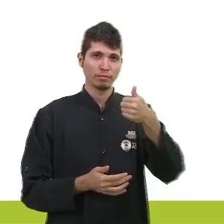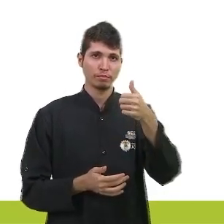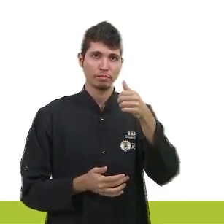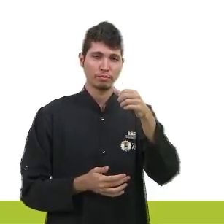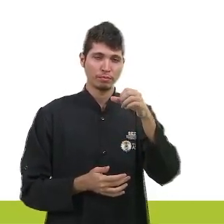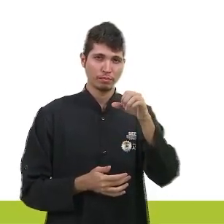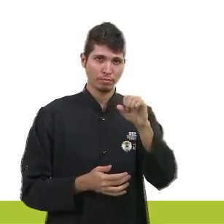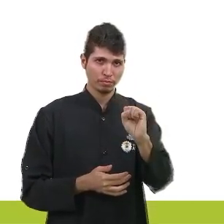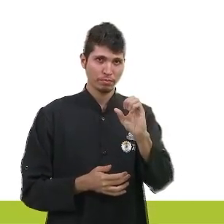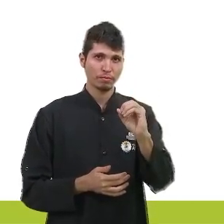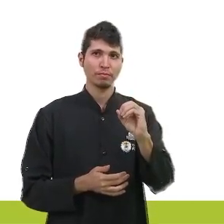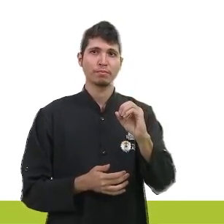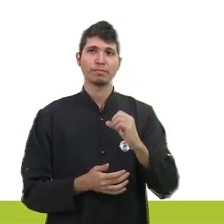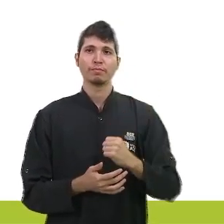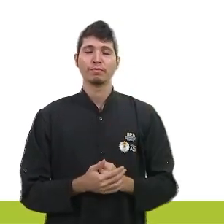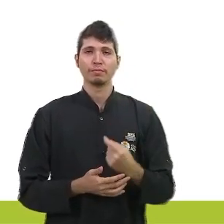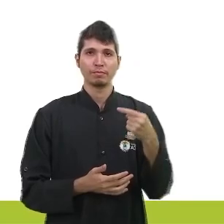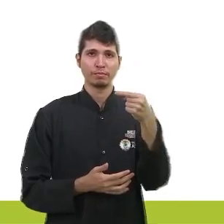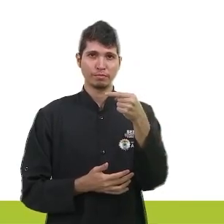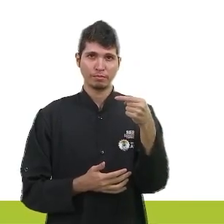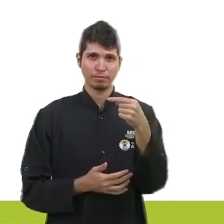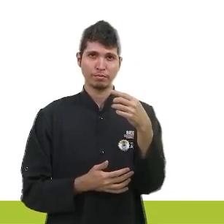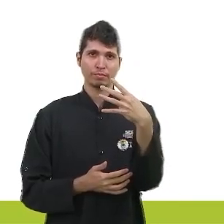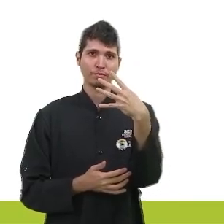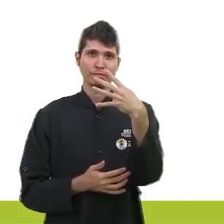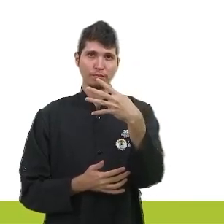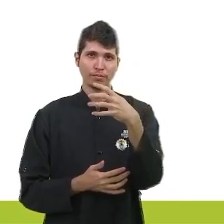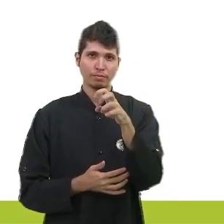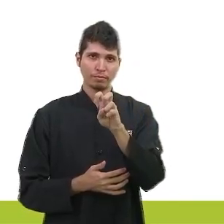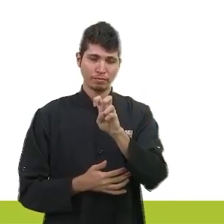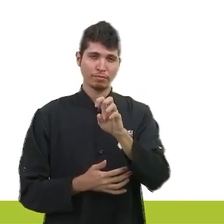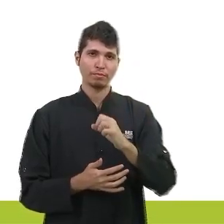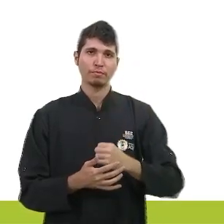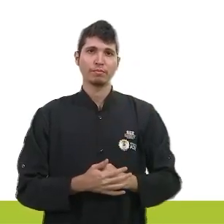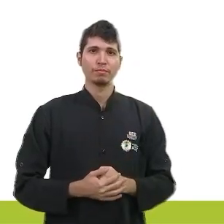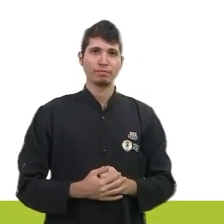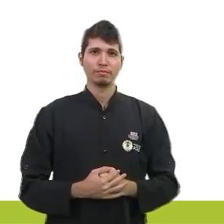180 menos 45.